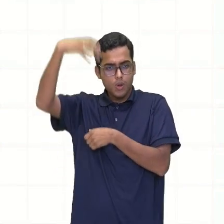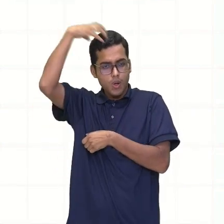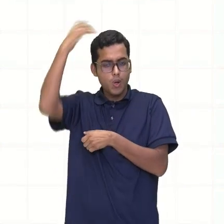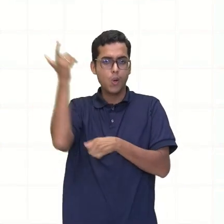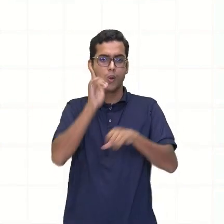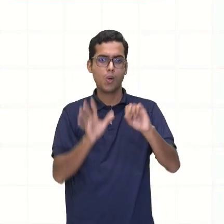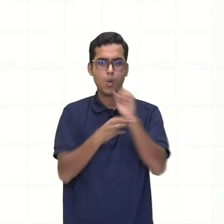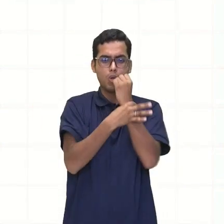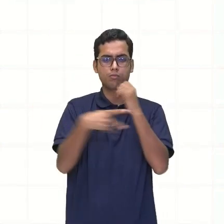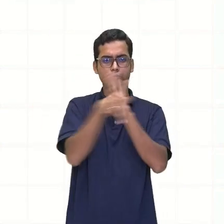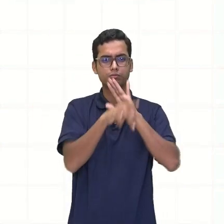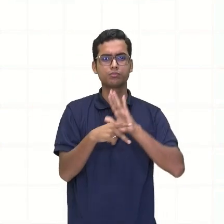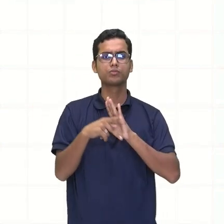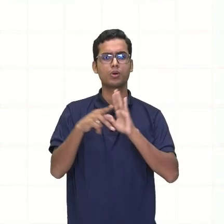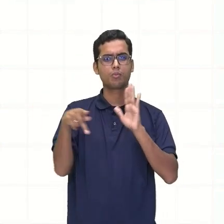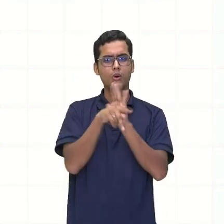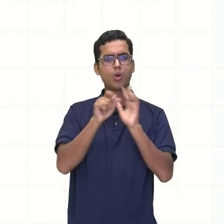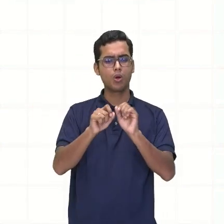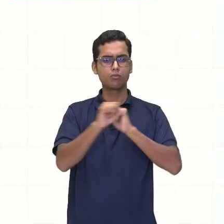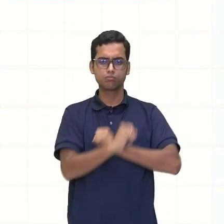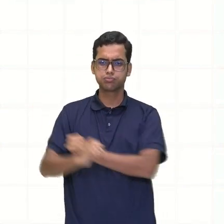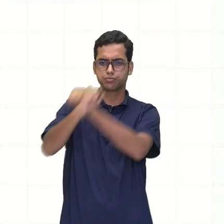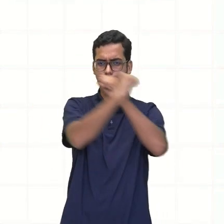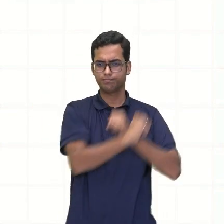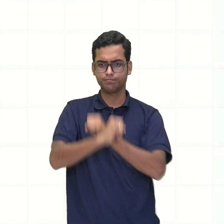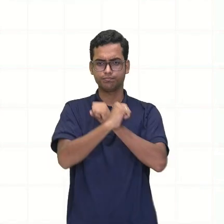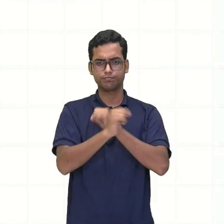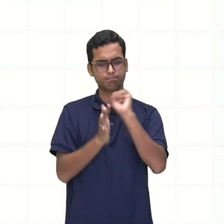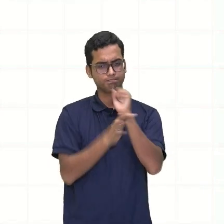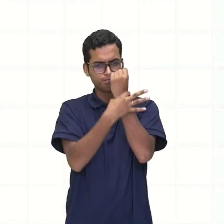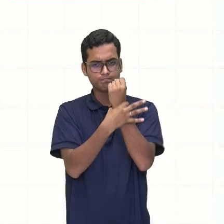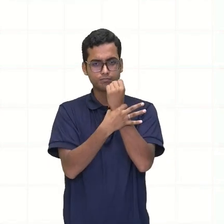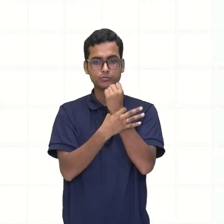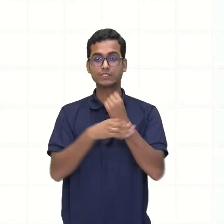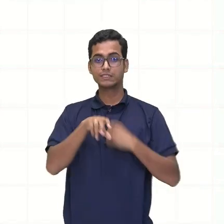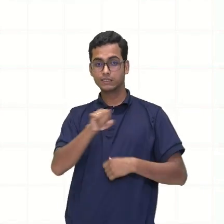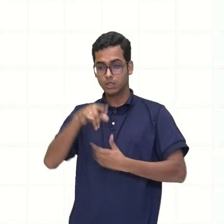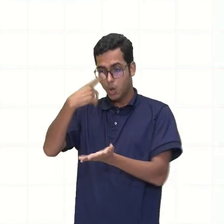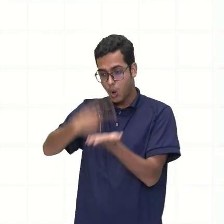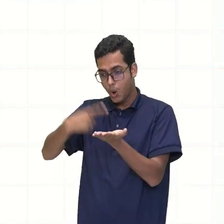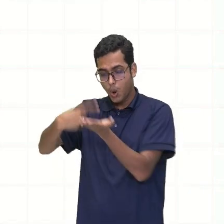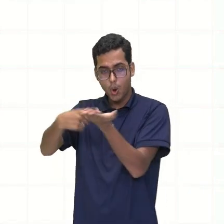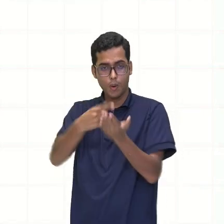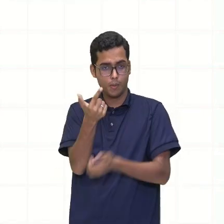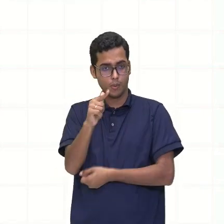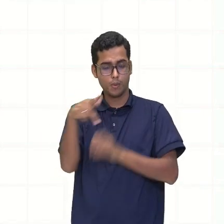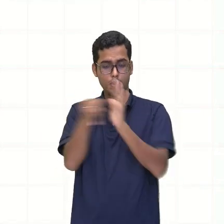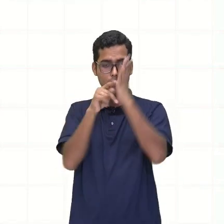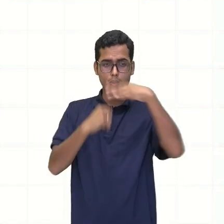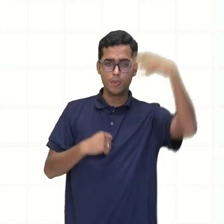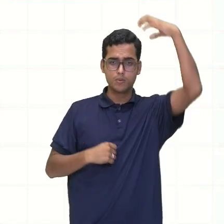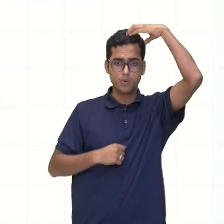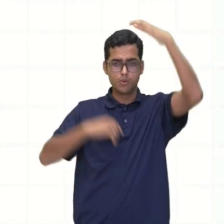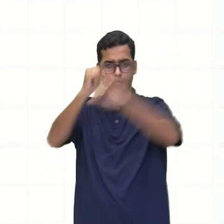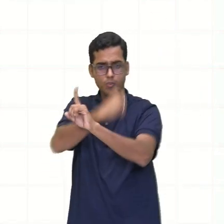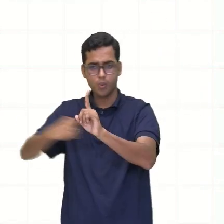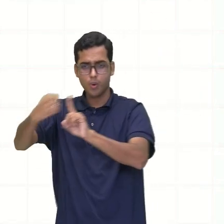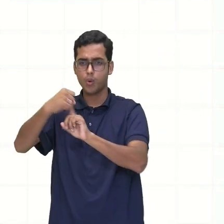garantir a segurança. Se não fosse por esse contrato social entre o rei e